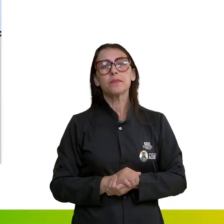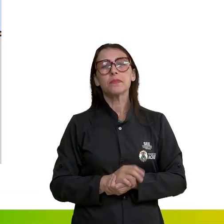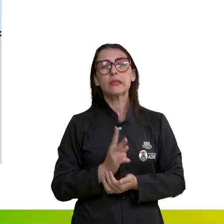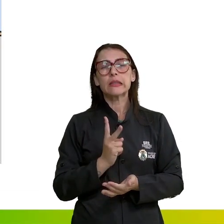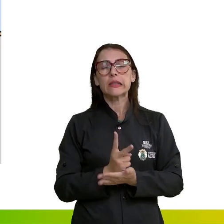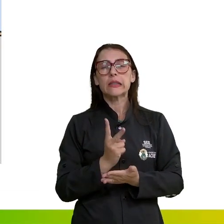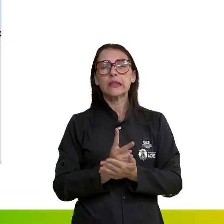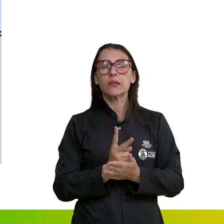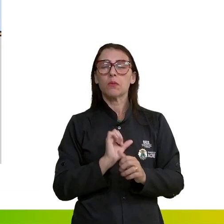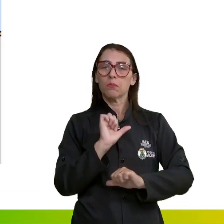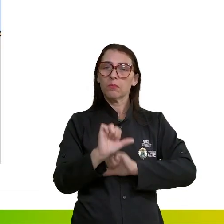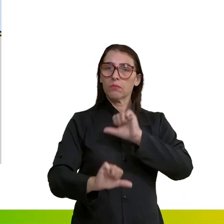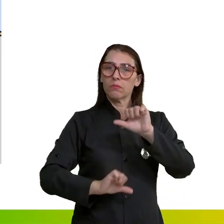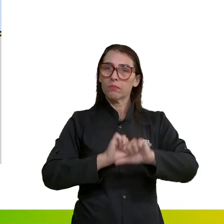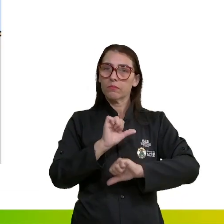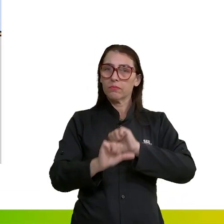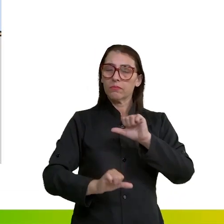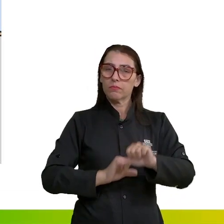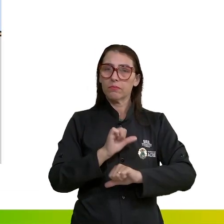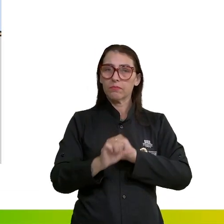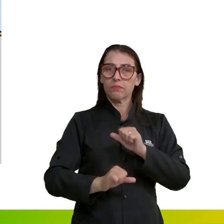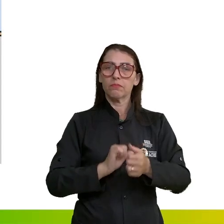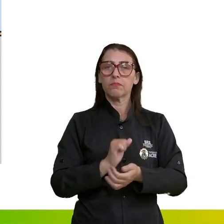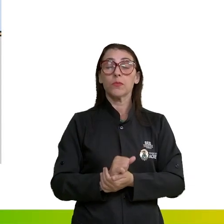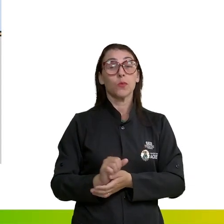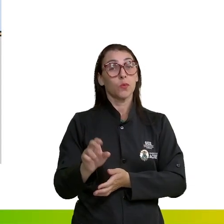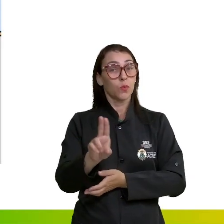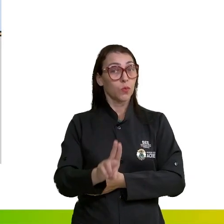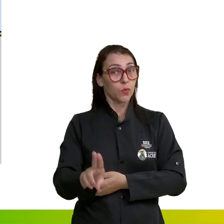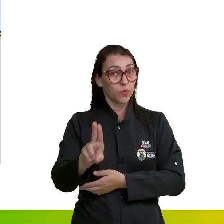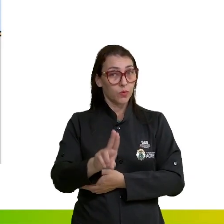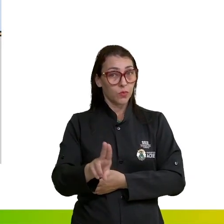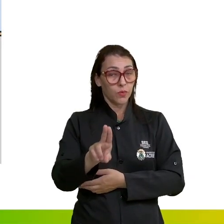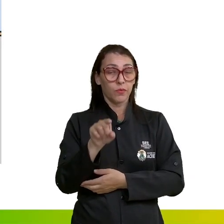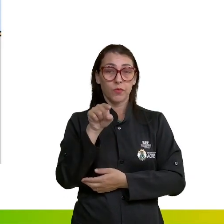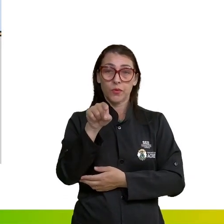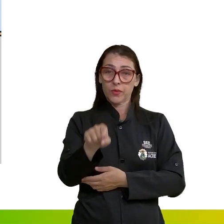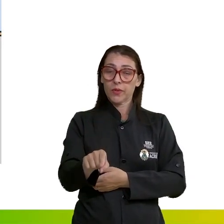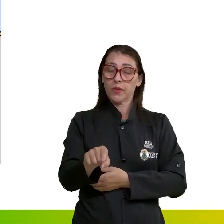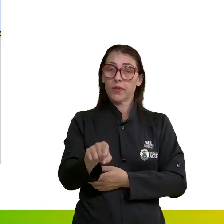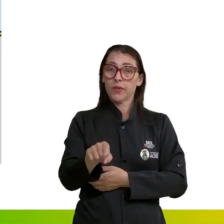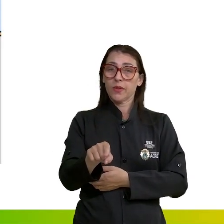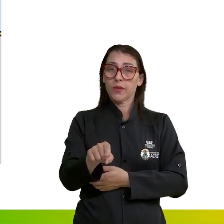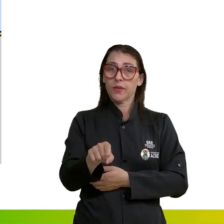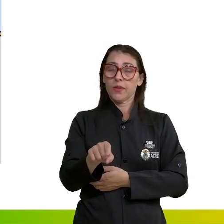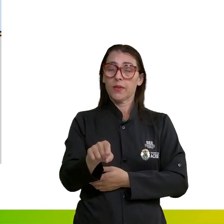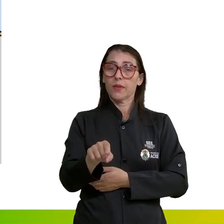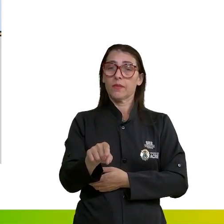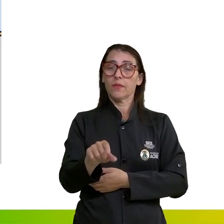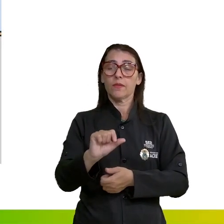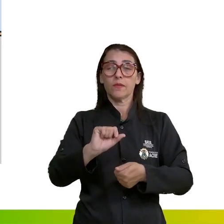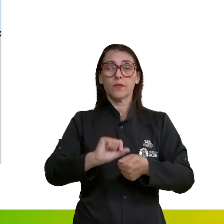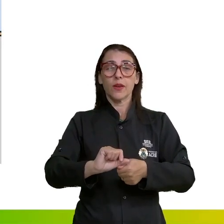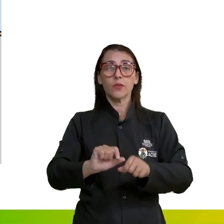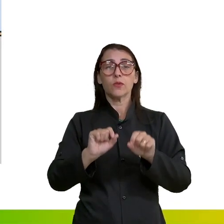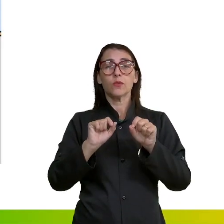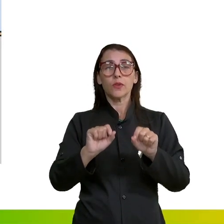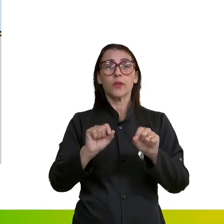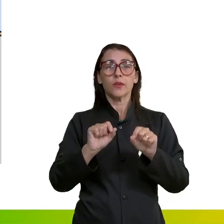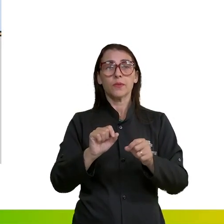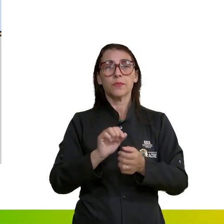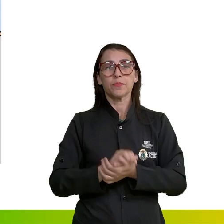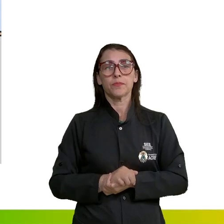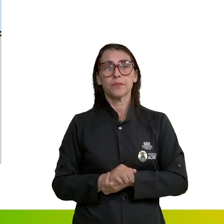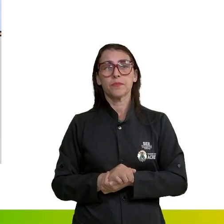uma mudança na questão do consumo e você passa a exercer o que a gente vai chamar